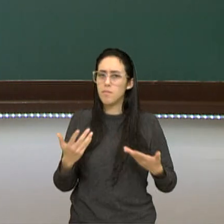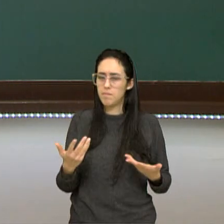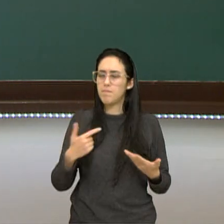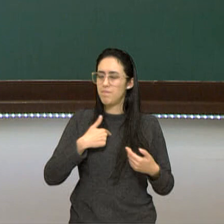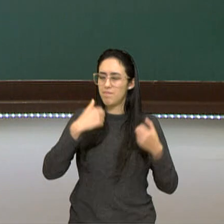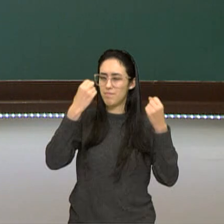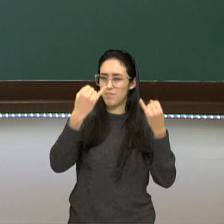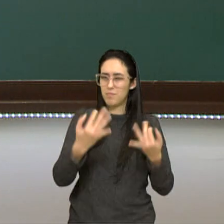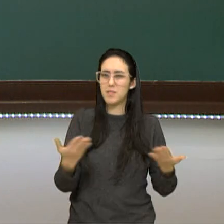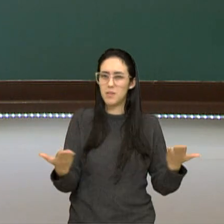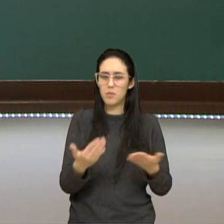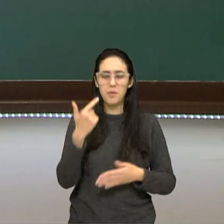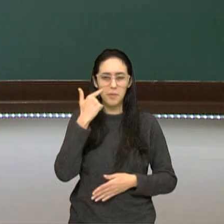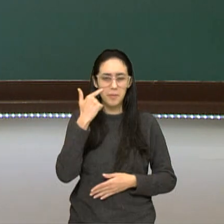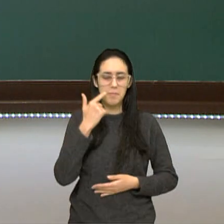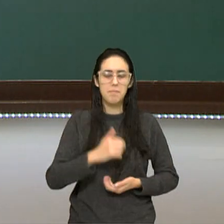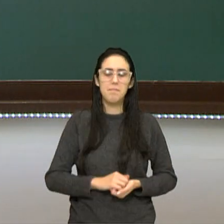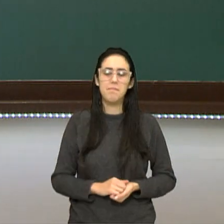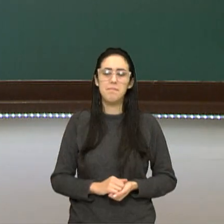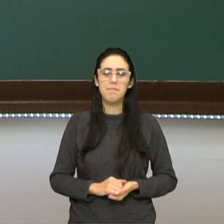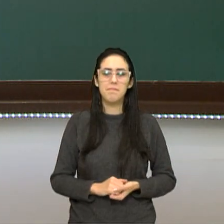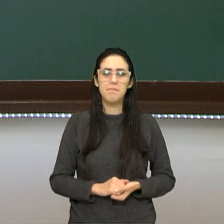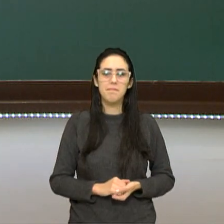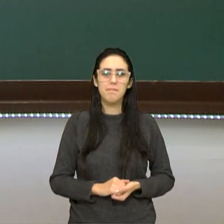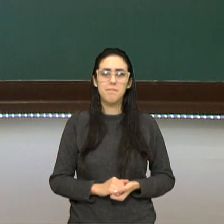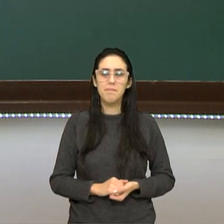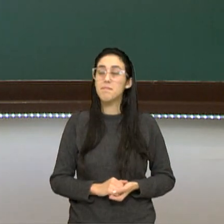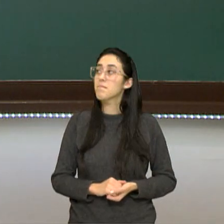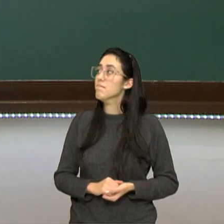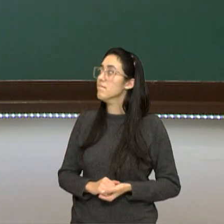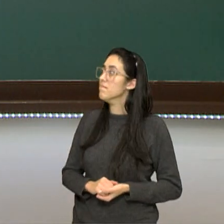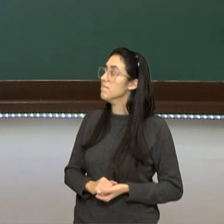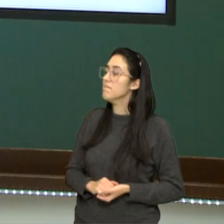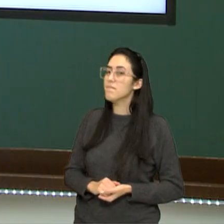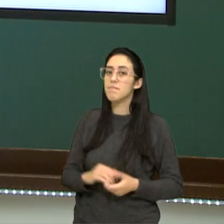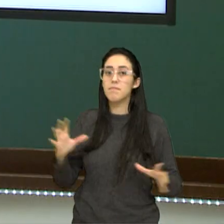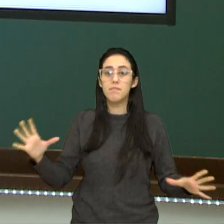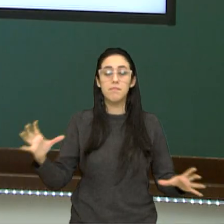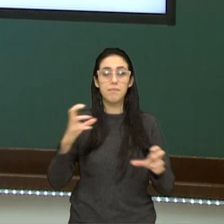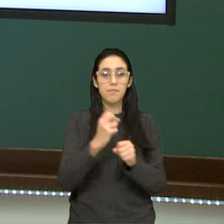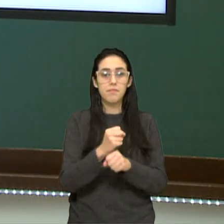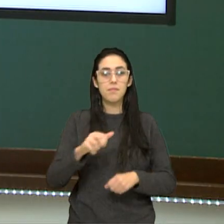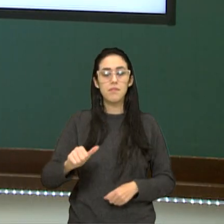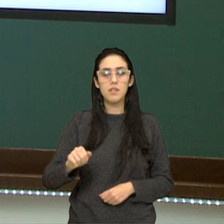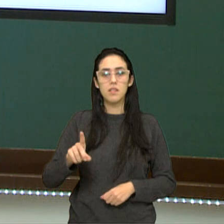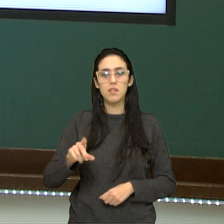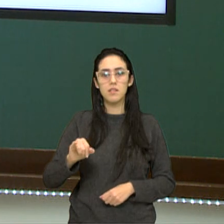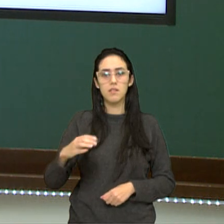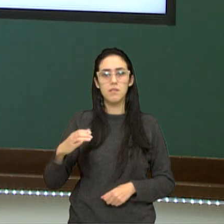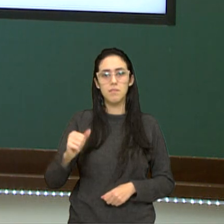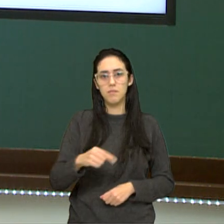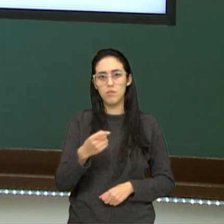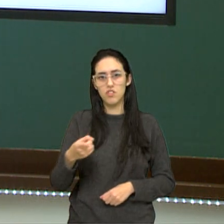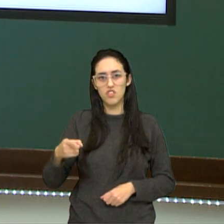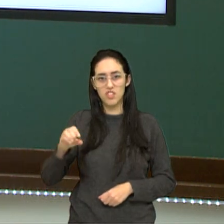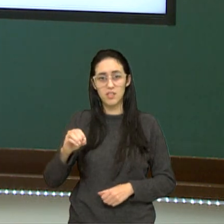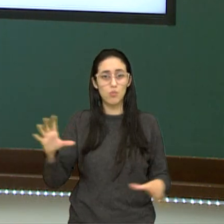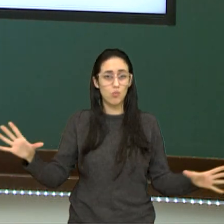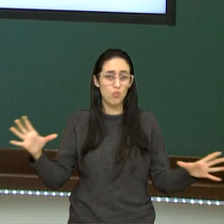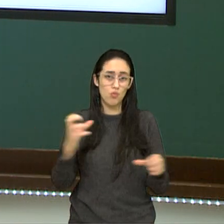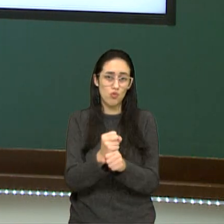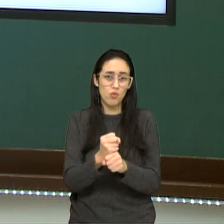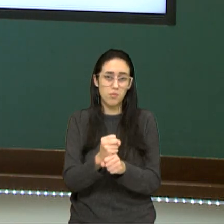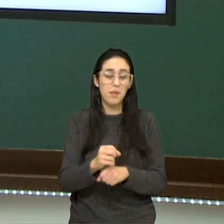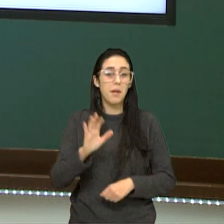a gente vai resolver nesta aula. Olha só, adicionar polinômios, a gente vai trabalhar com a soma. Só que não esqueça